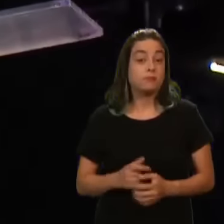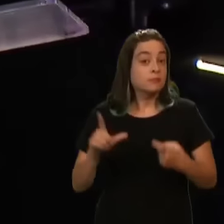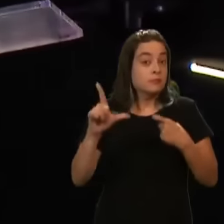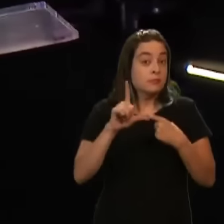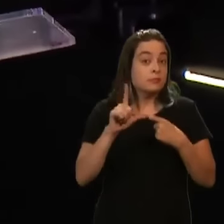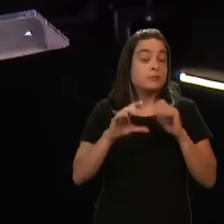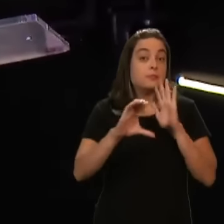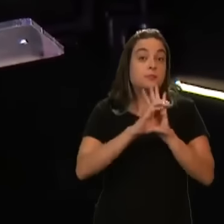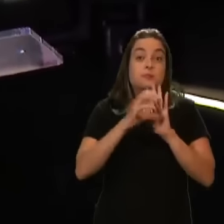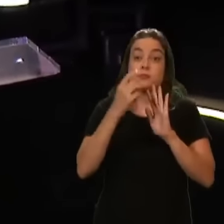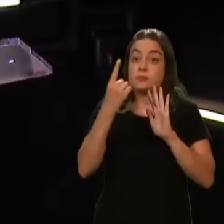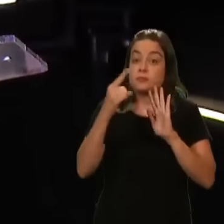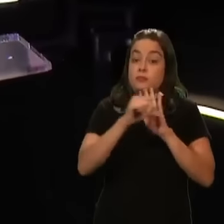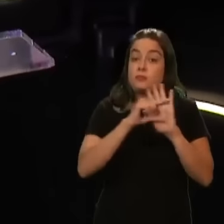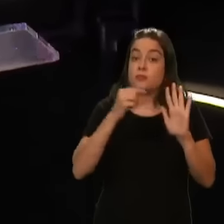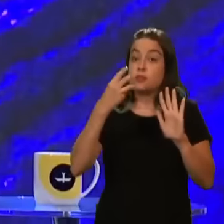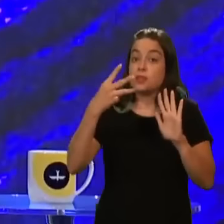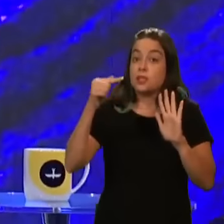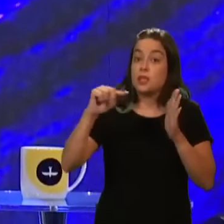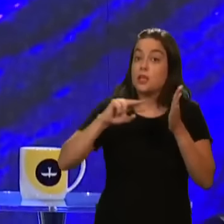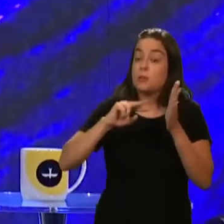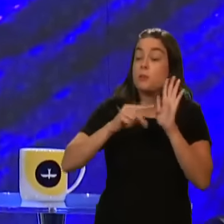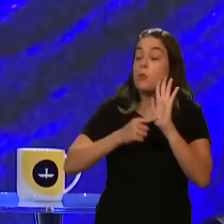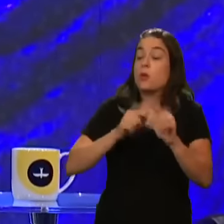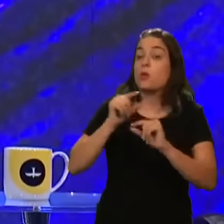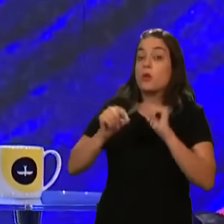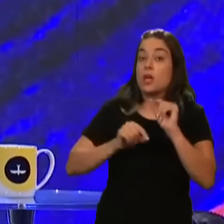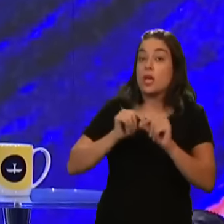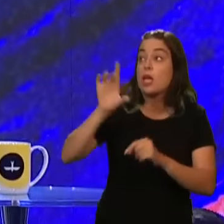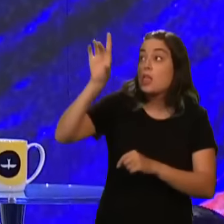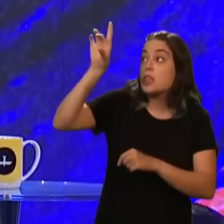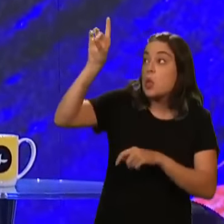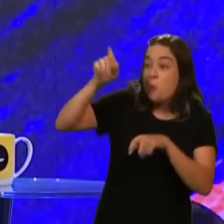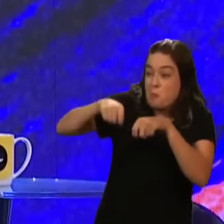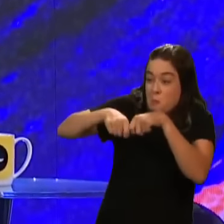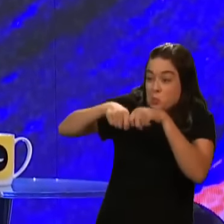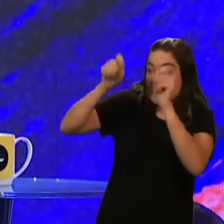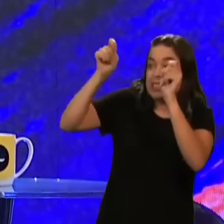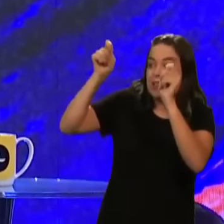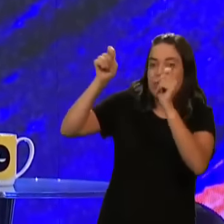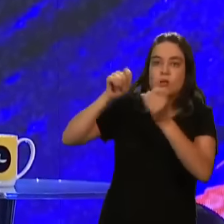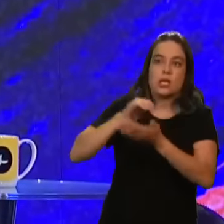Lucas 1,37: para Deus nada é impossível.